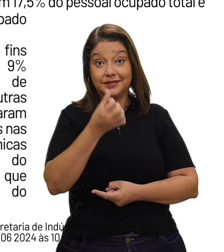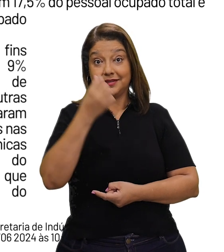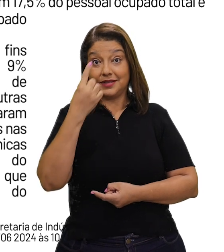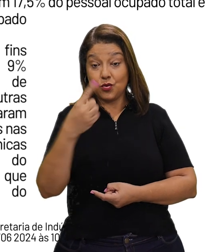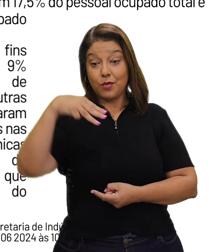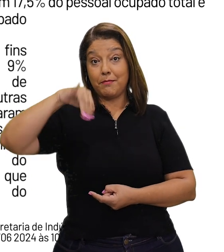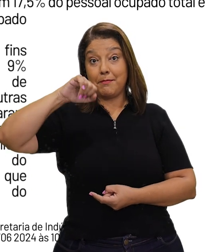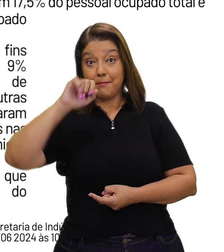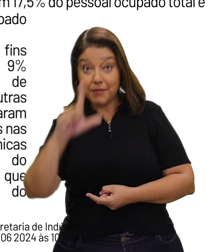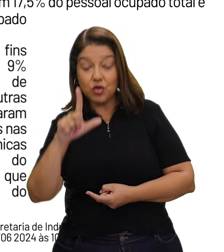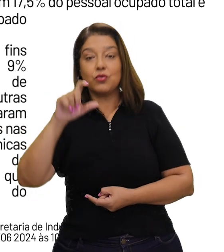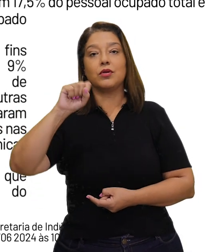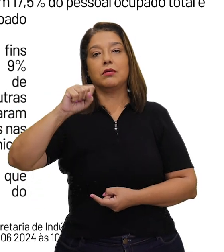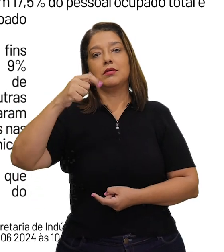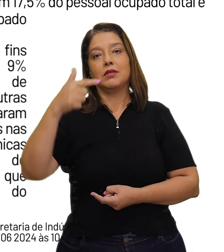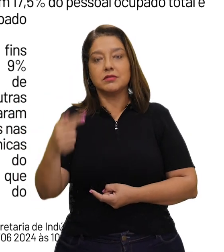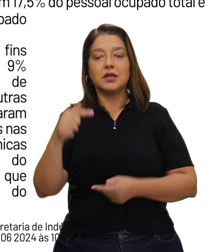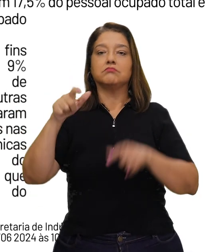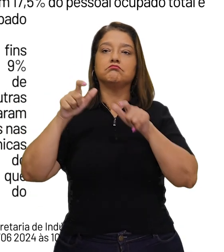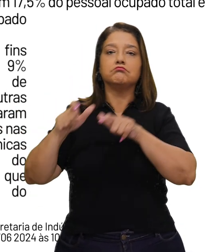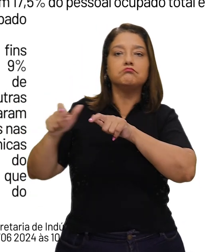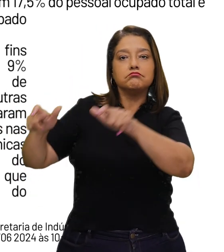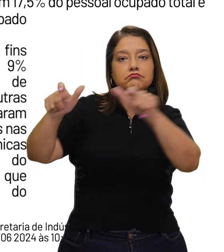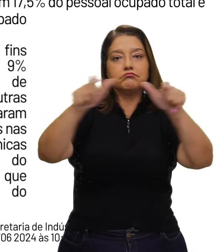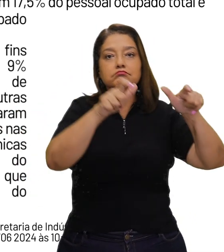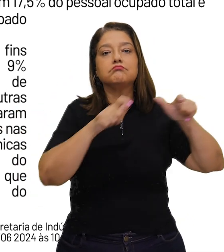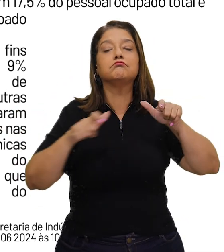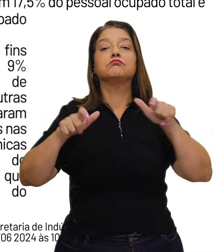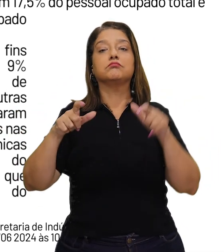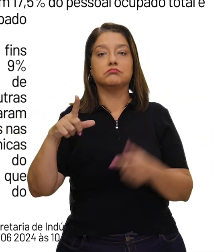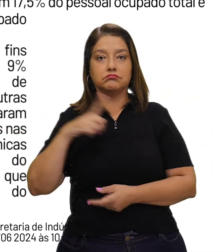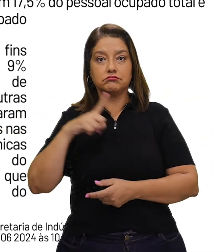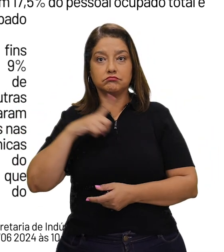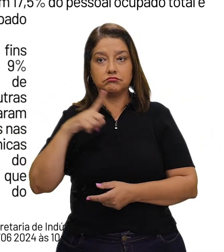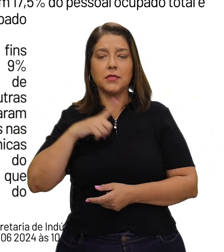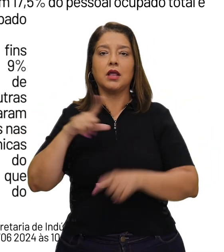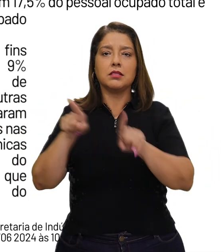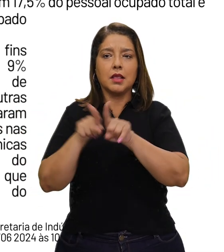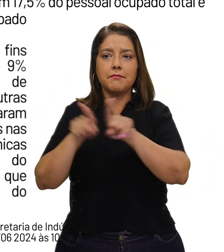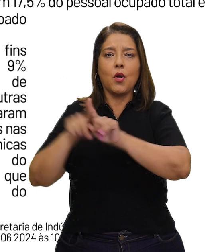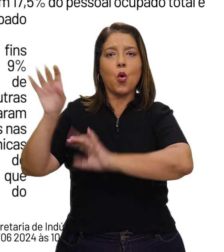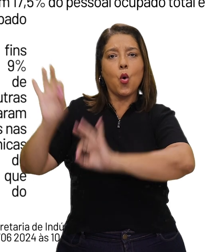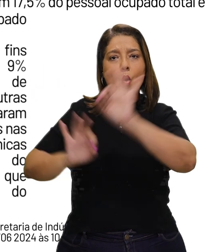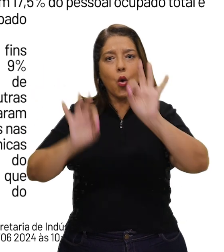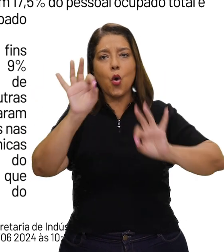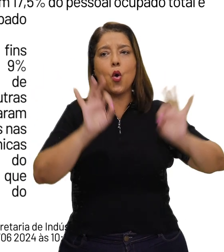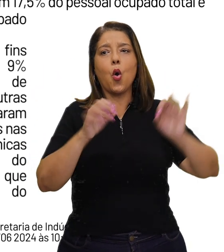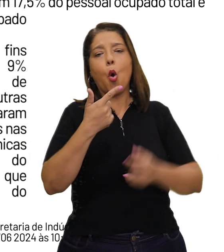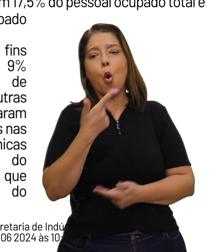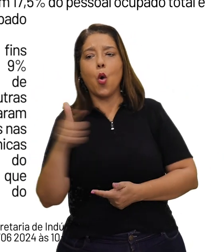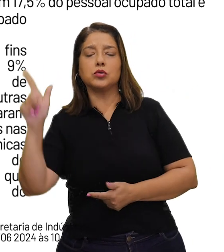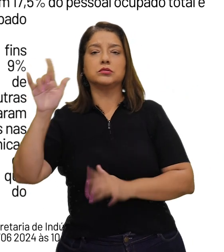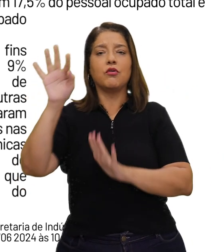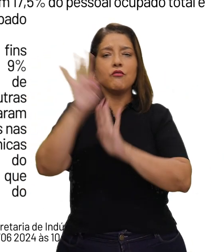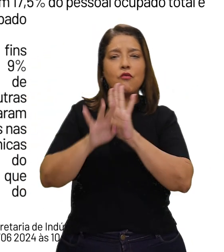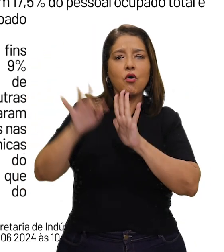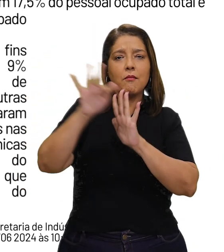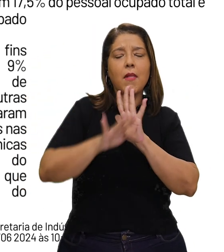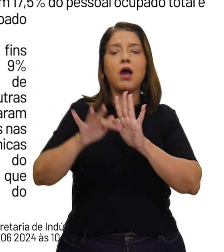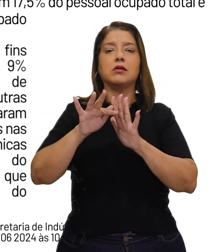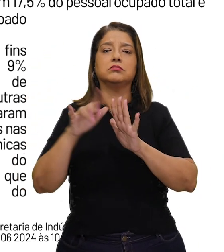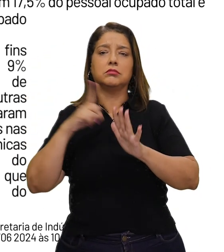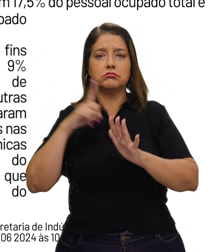361.097 unidades locais de empresas atuantes e outras organizações formais ativas,